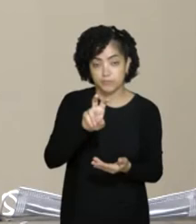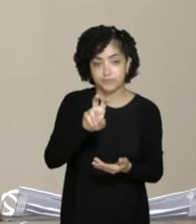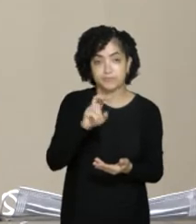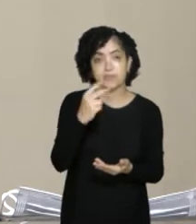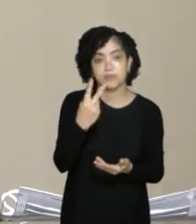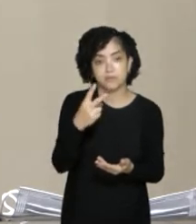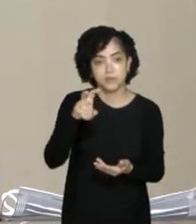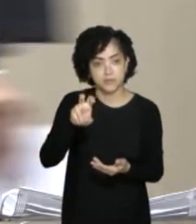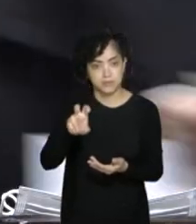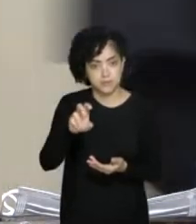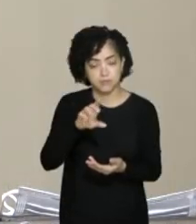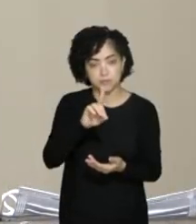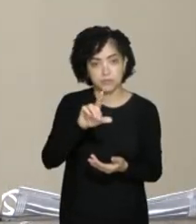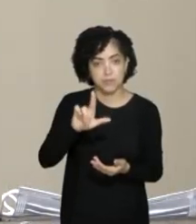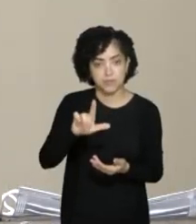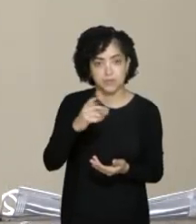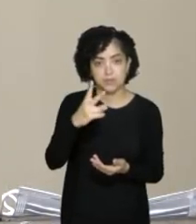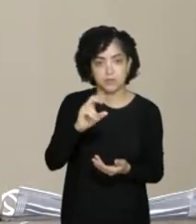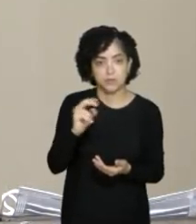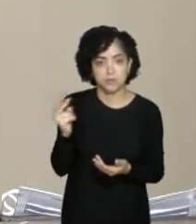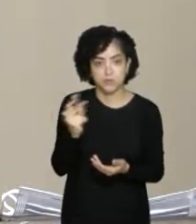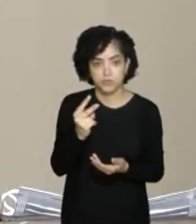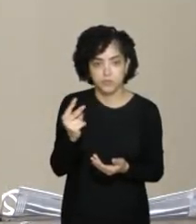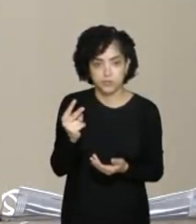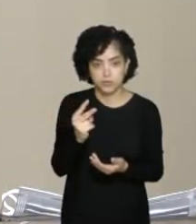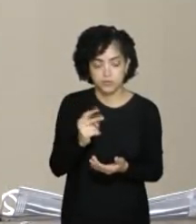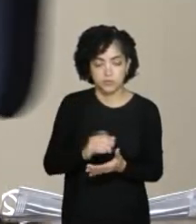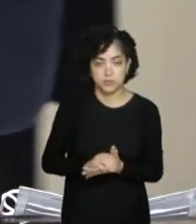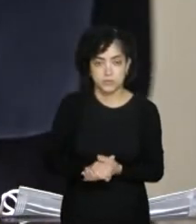025-DL de 2022.